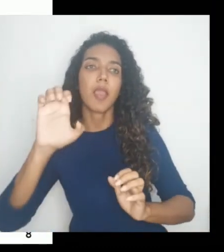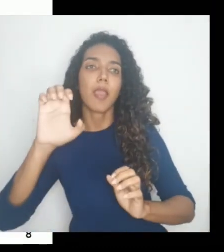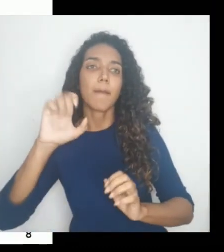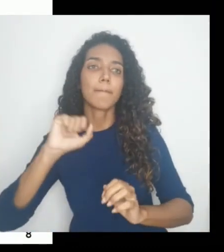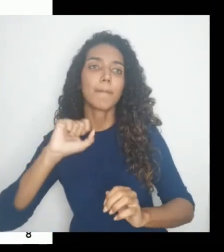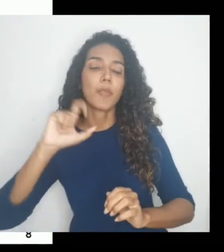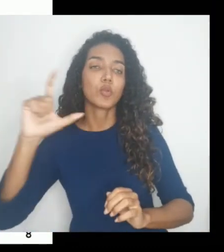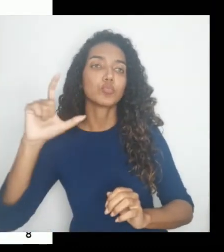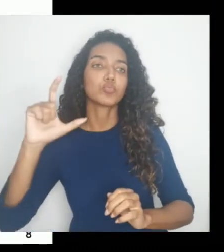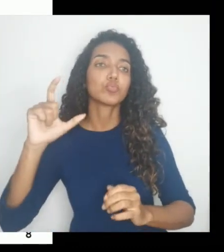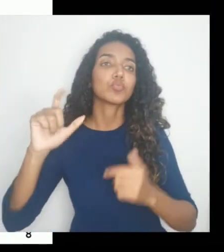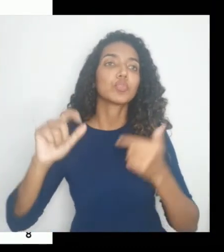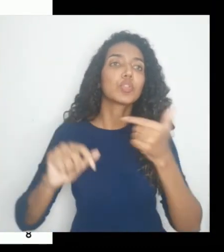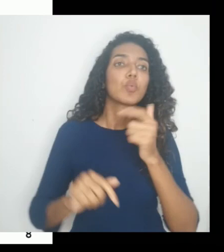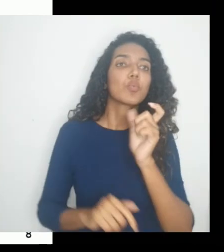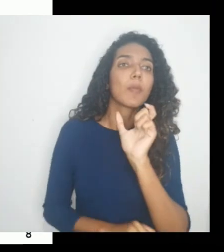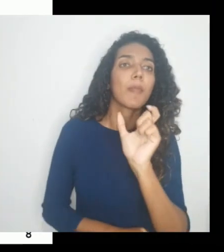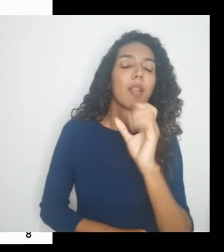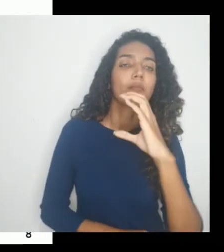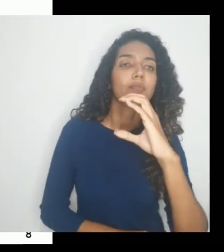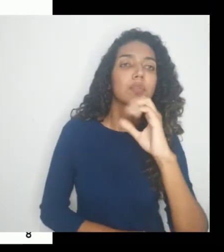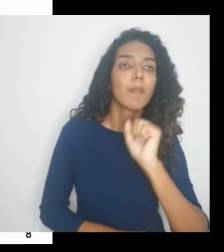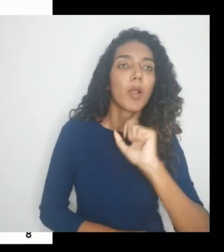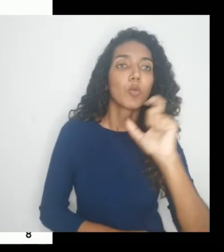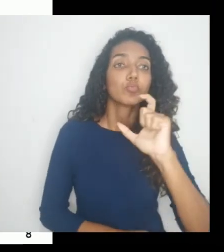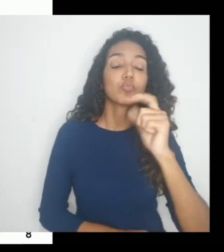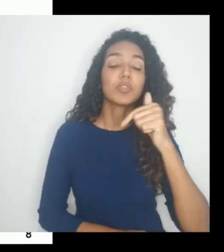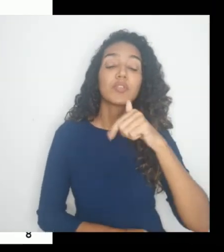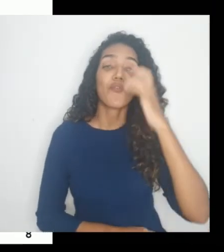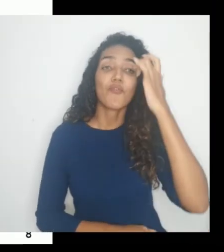facilita bastante a nossa leitura.